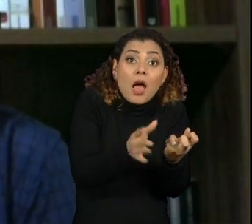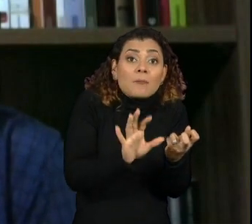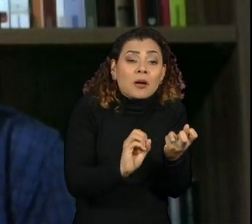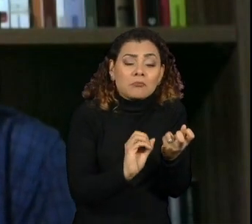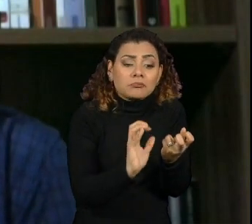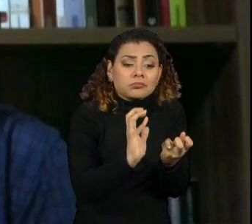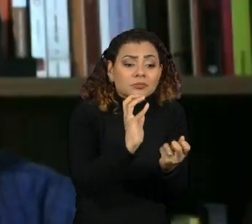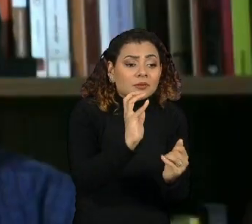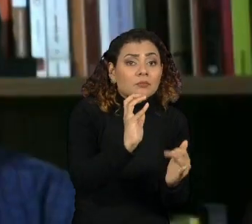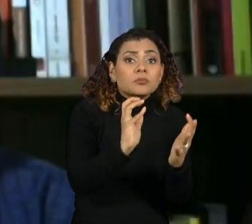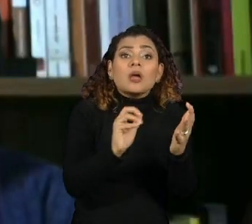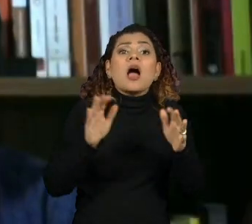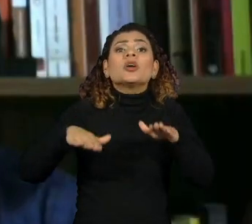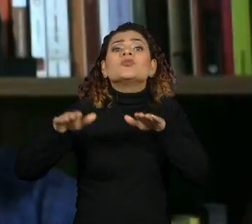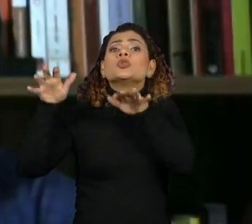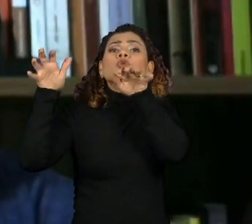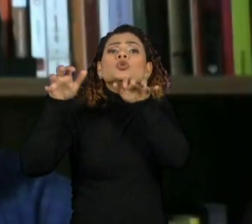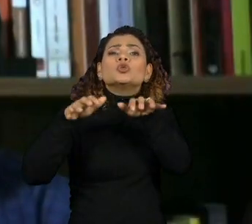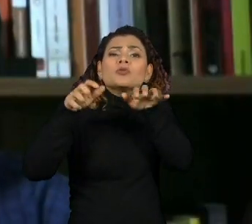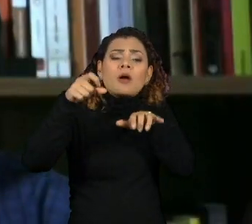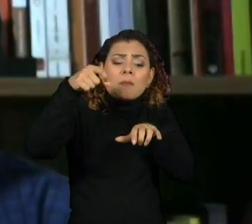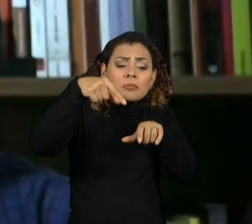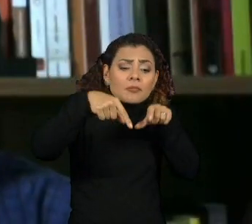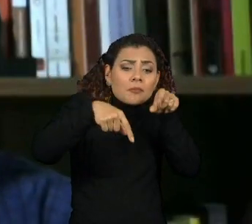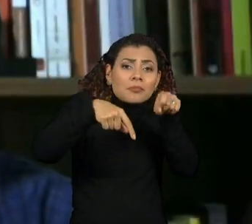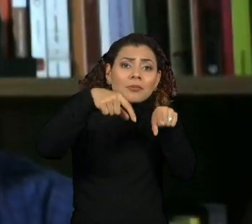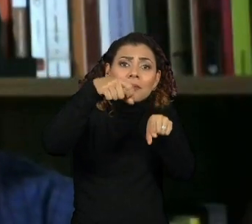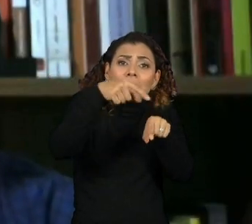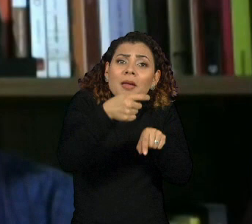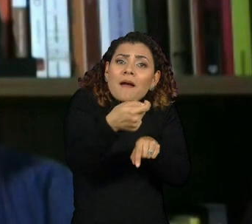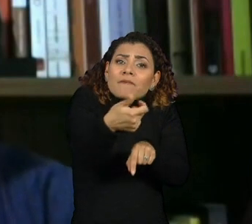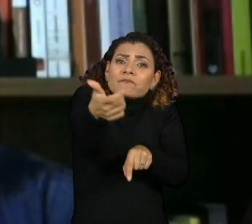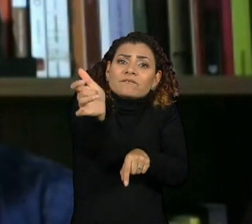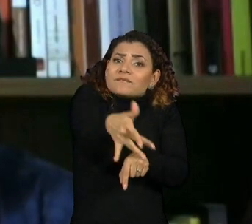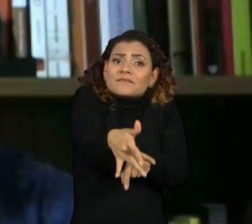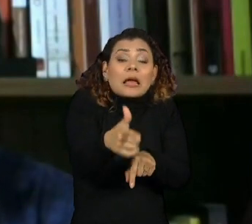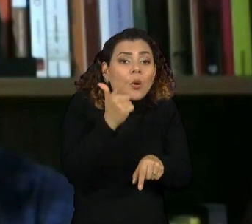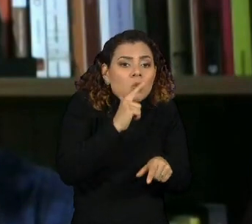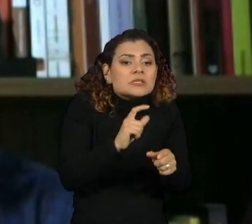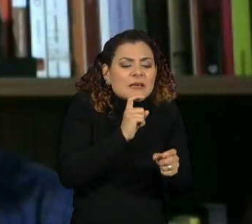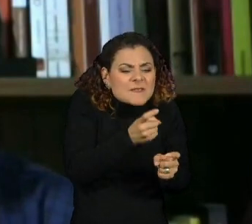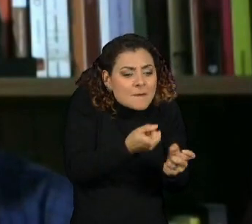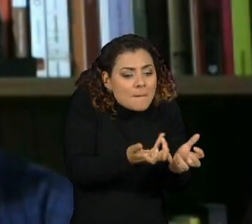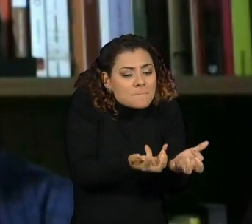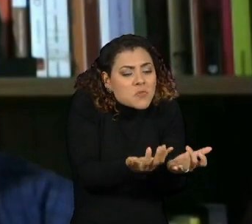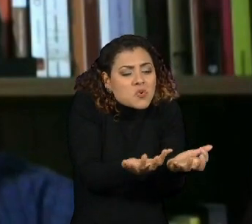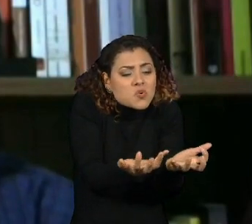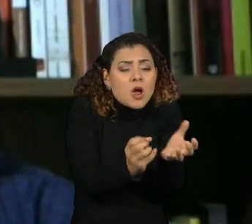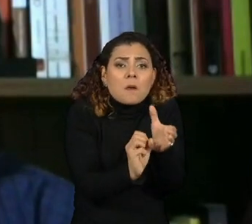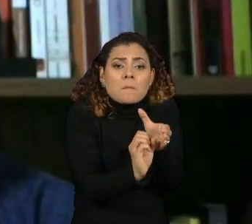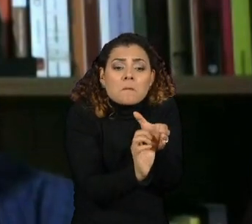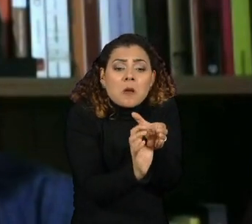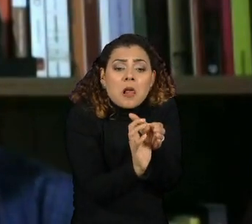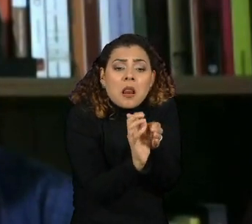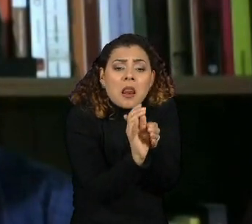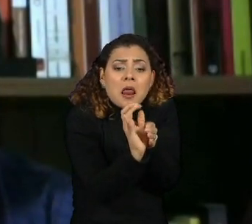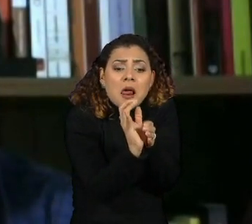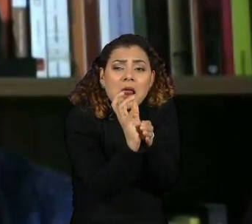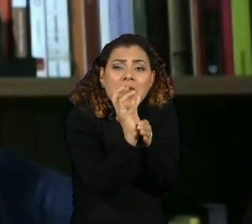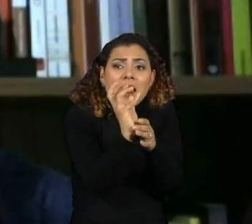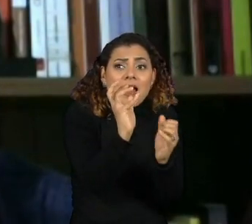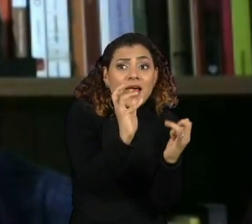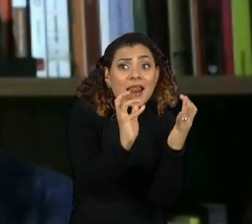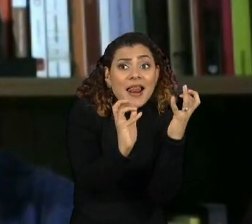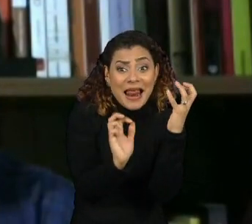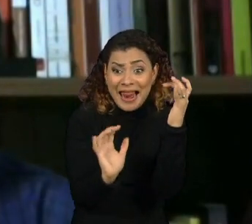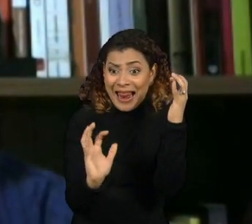menor chuva, né? As personagens são como aquelas espécies também, que pode murchar em algum momento e vão